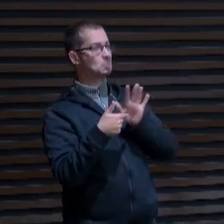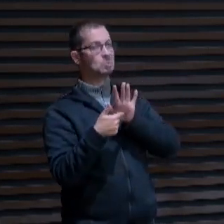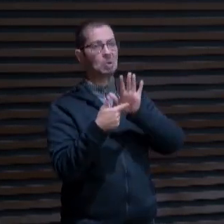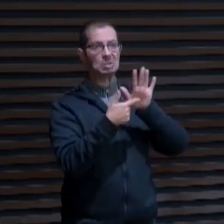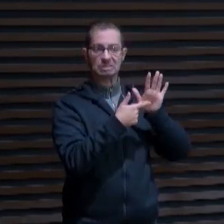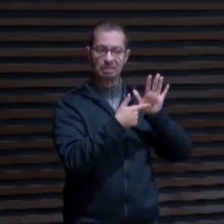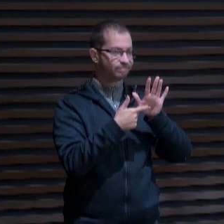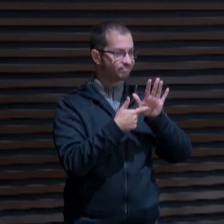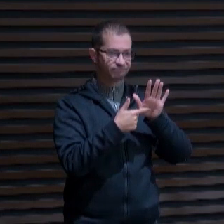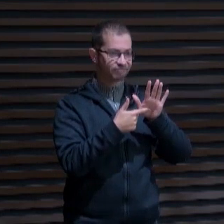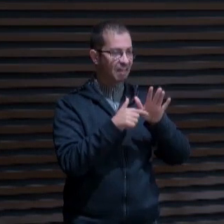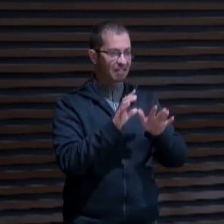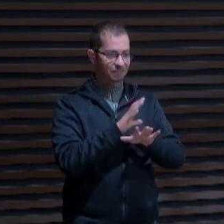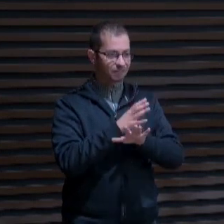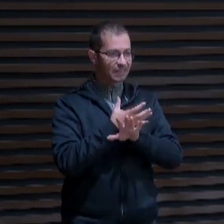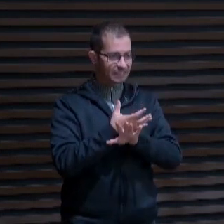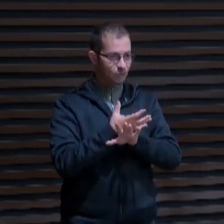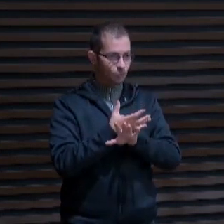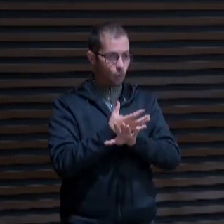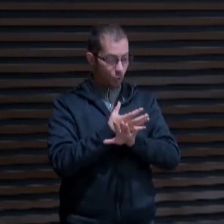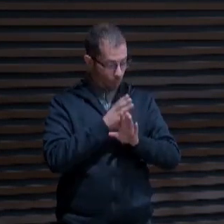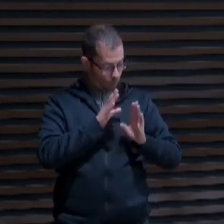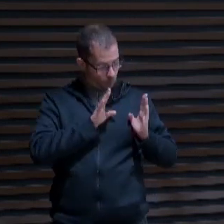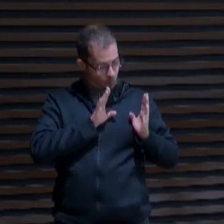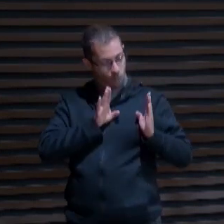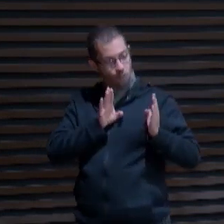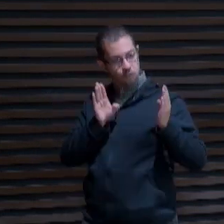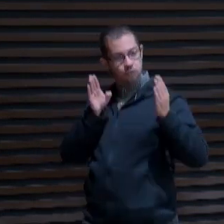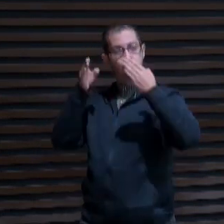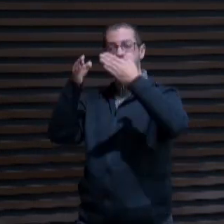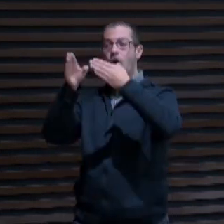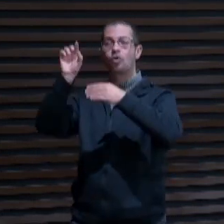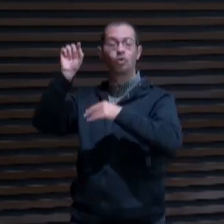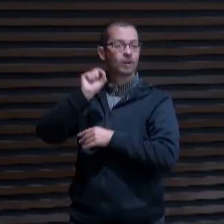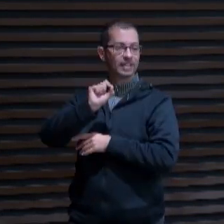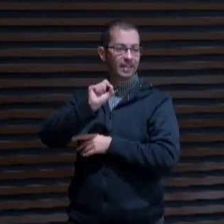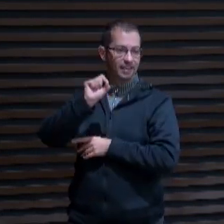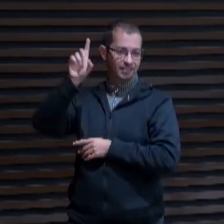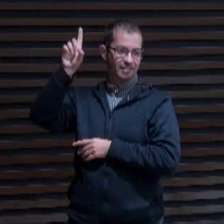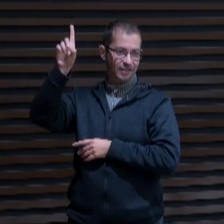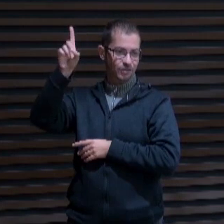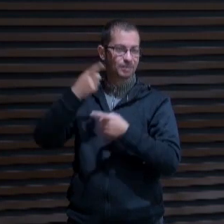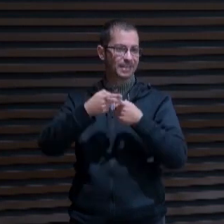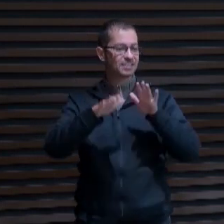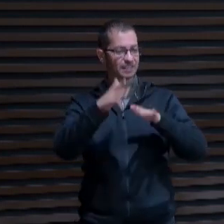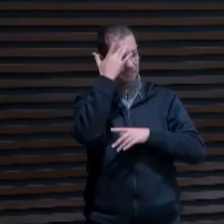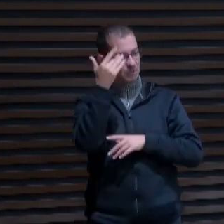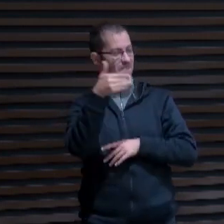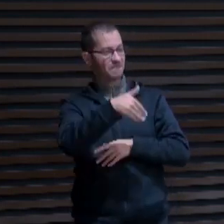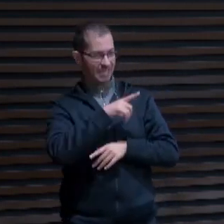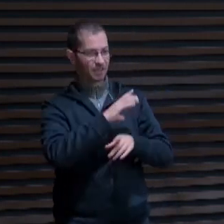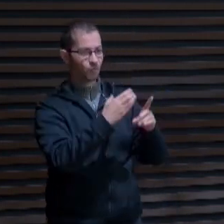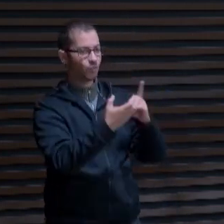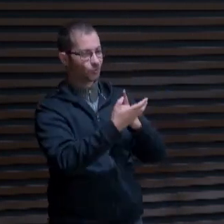vazio, porque o foco, quando acontece isso, o foco está no homem, e ele está idolatrando o